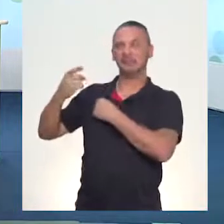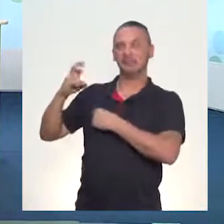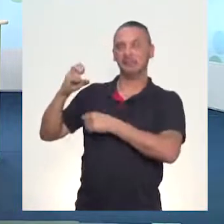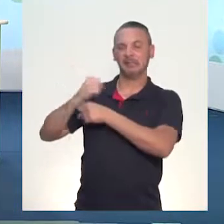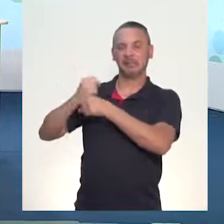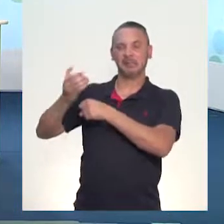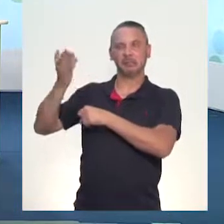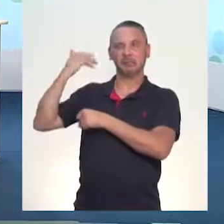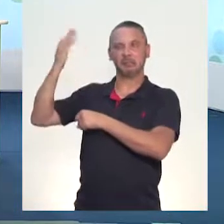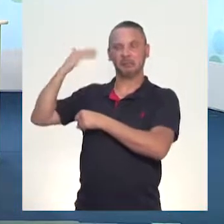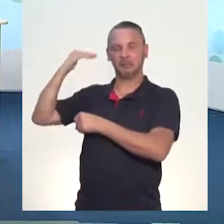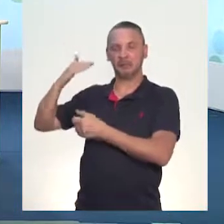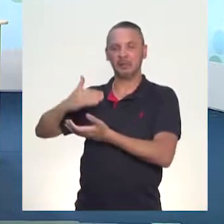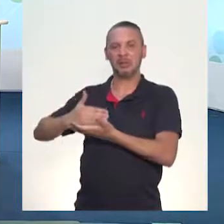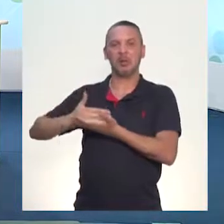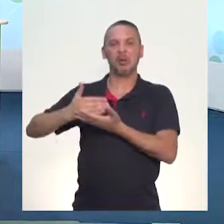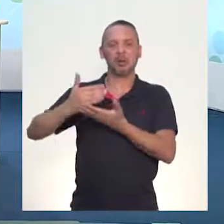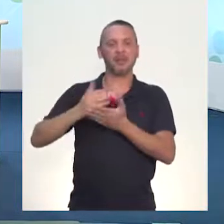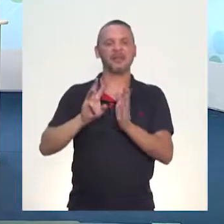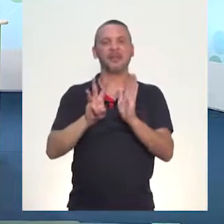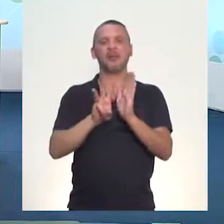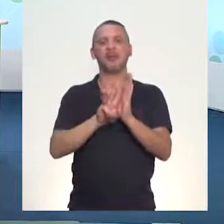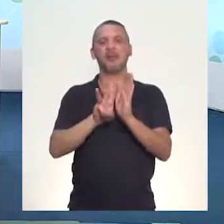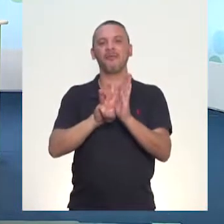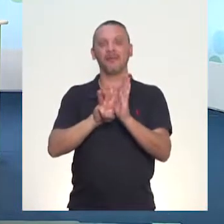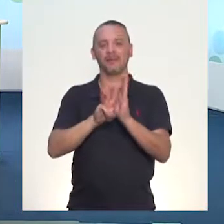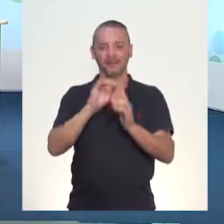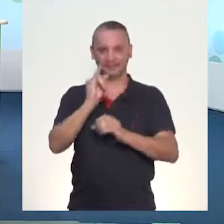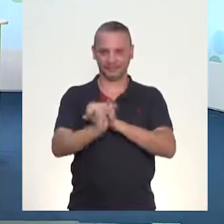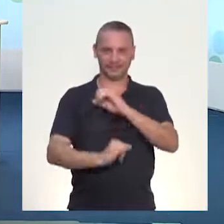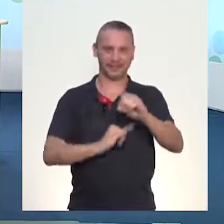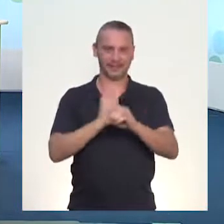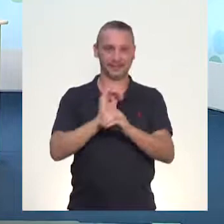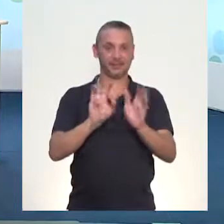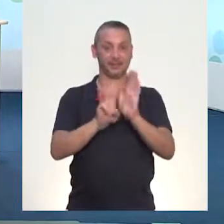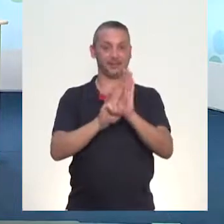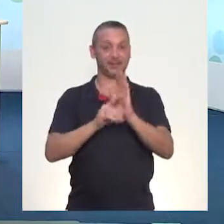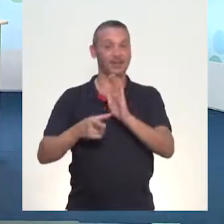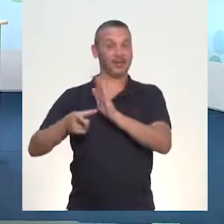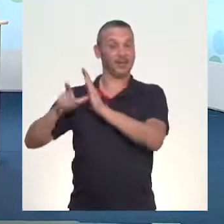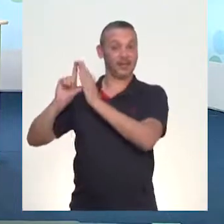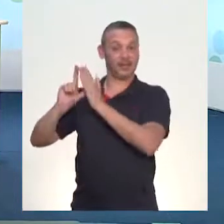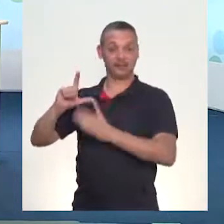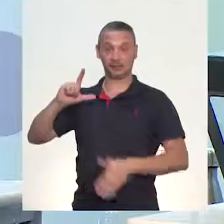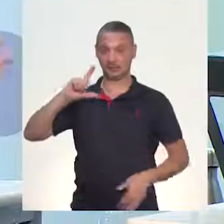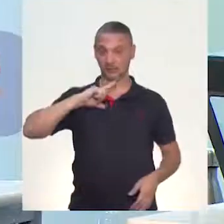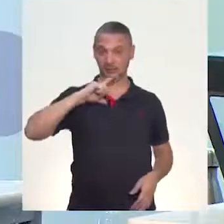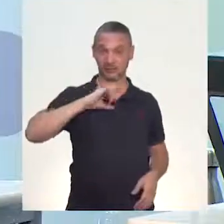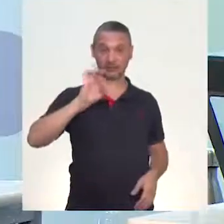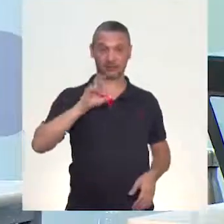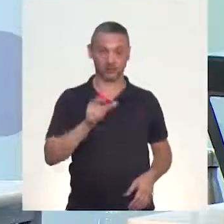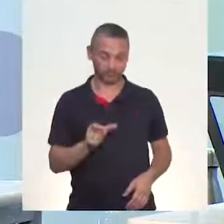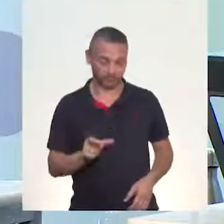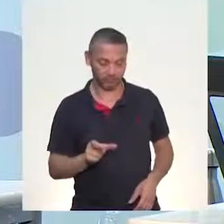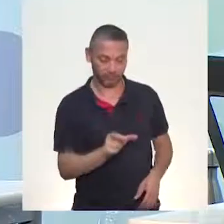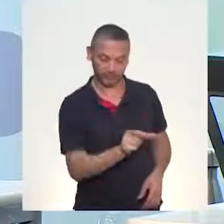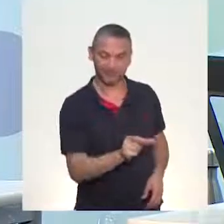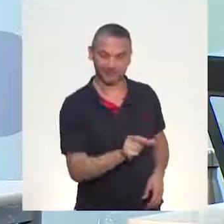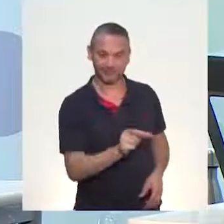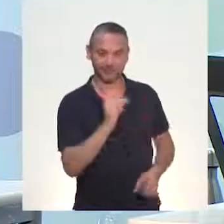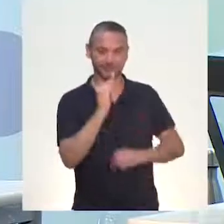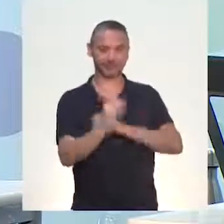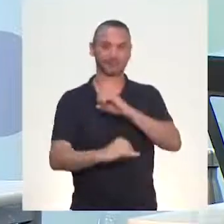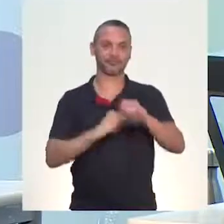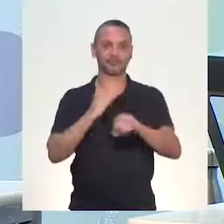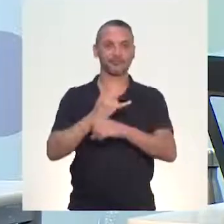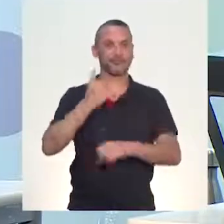quando começou essa coisa de Wi-Fi na nossa casa, porque até então a gente só tinha aquele modem discado, né? Os